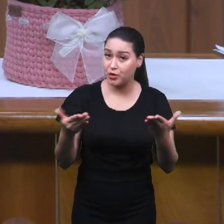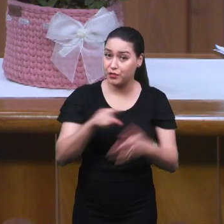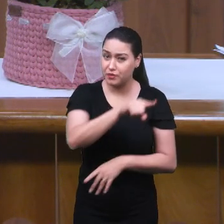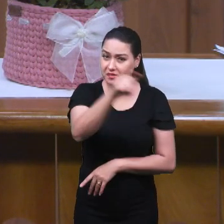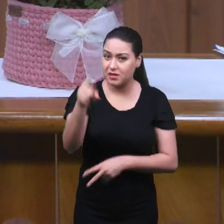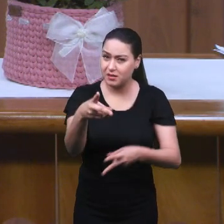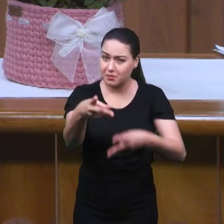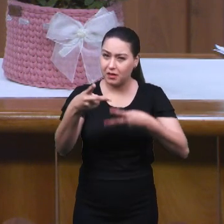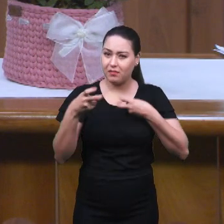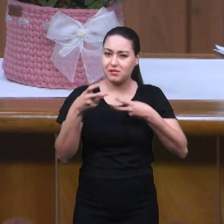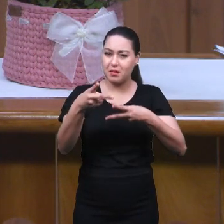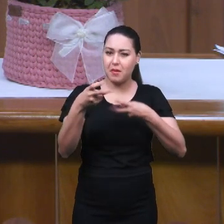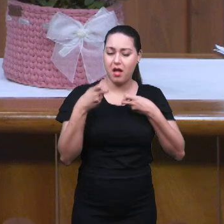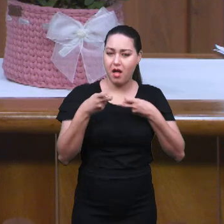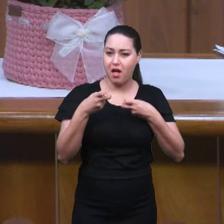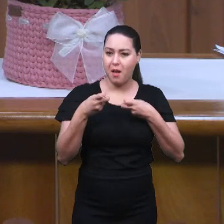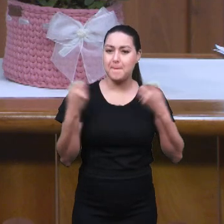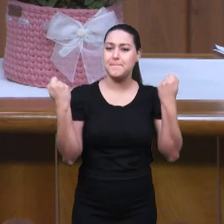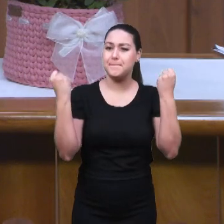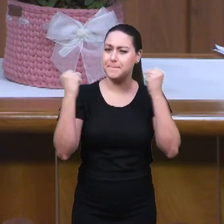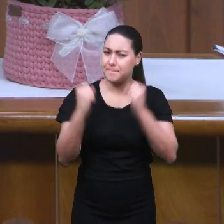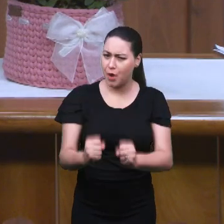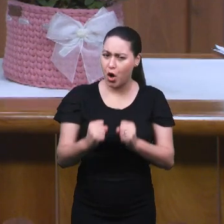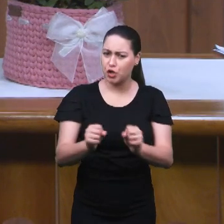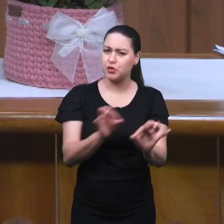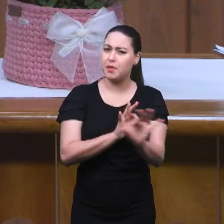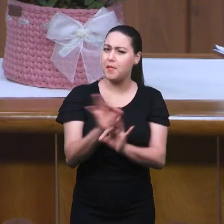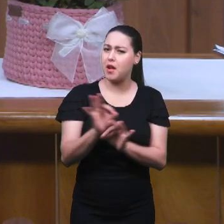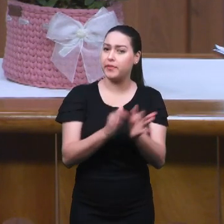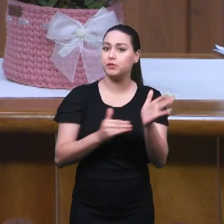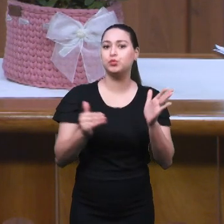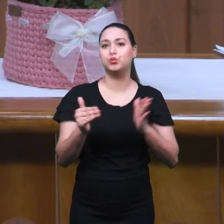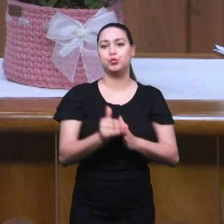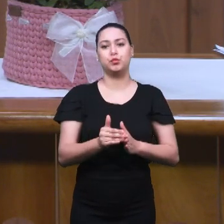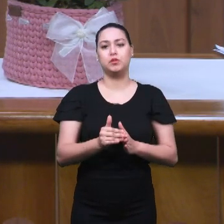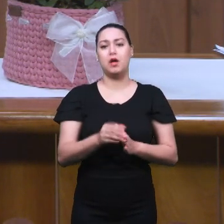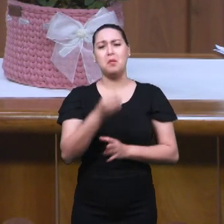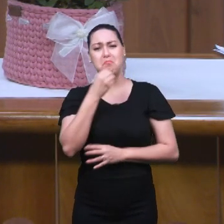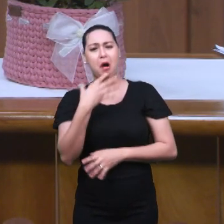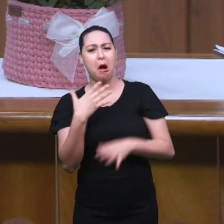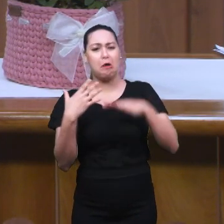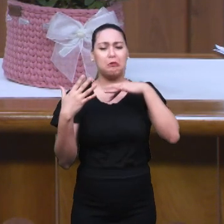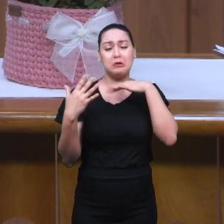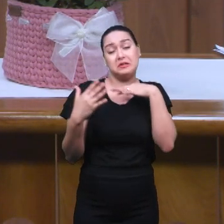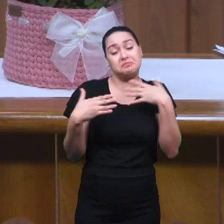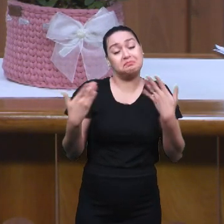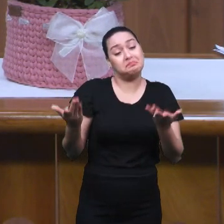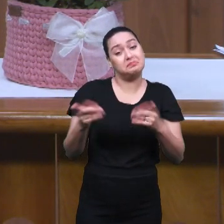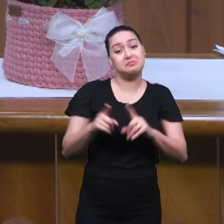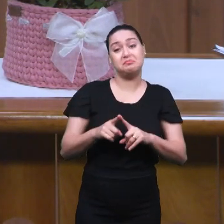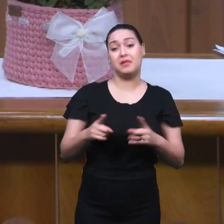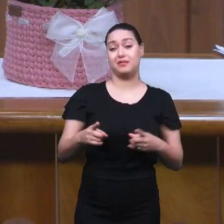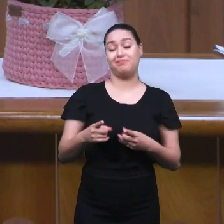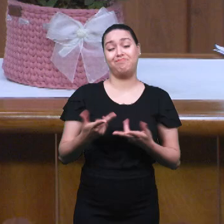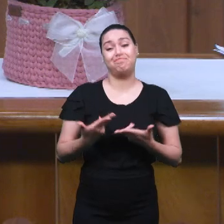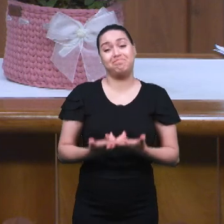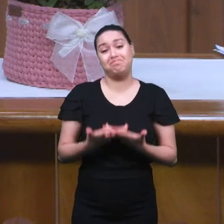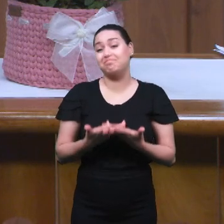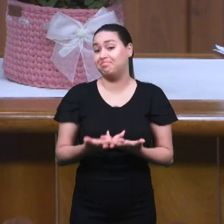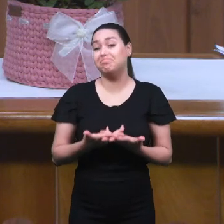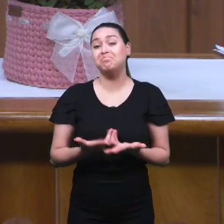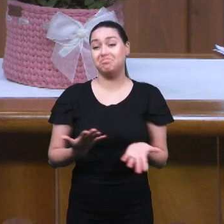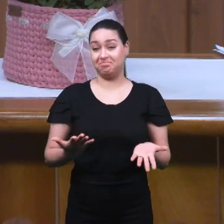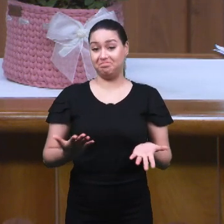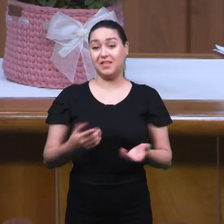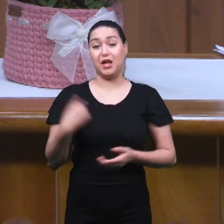pode se preparar para tudo. Para bom, foi bom. Para o ruim também. Então, as coisas são assim. Nós vamos